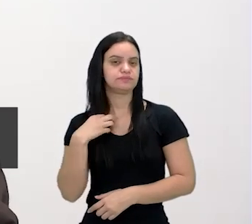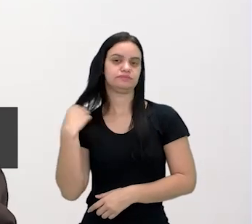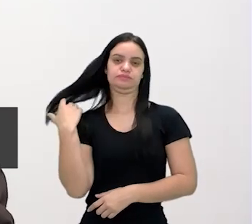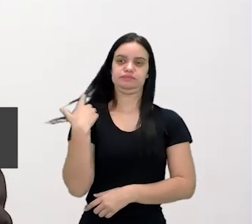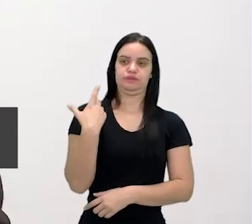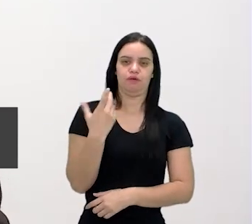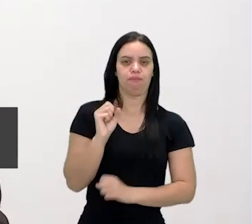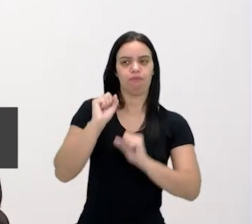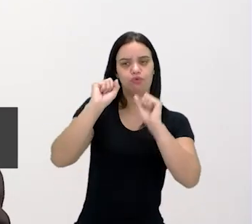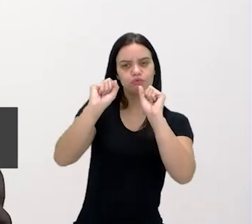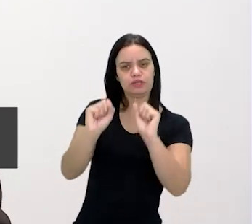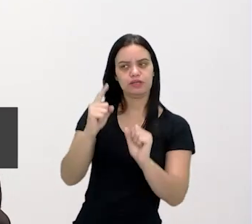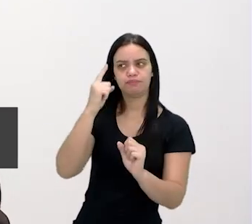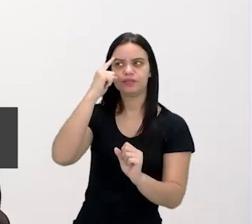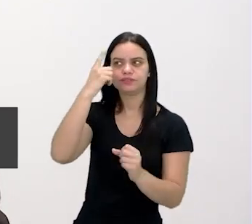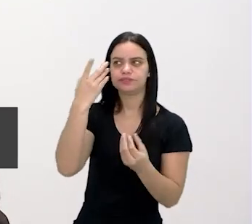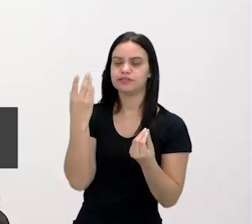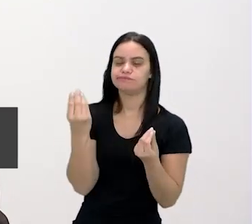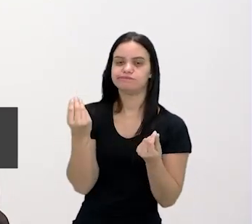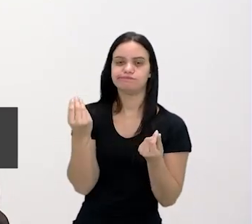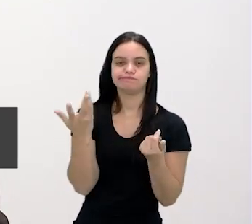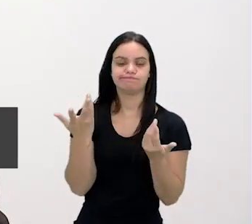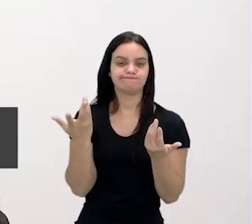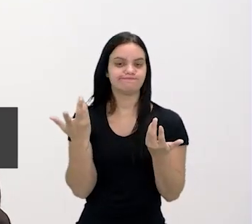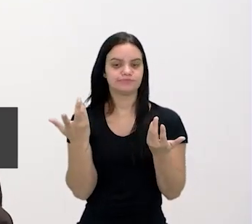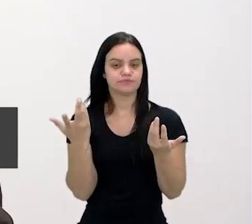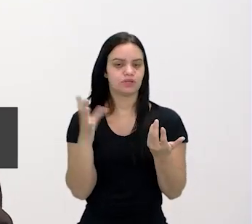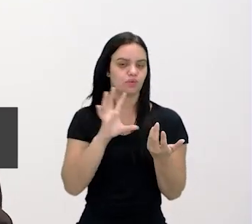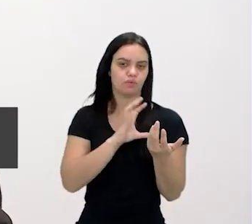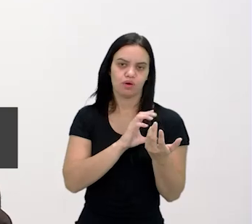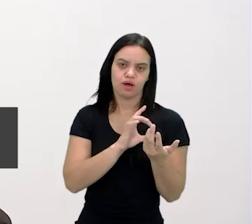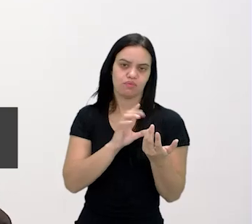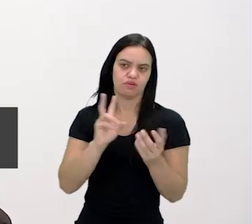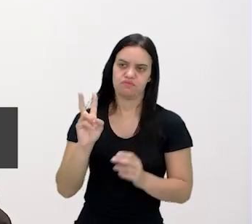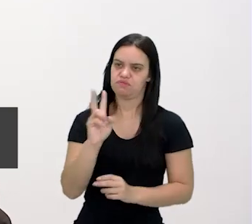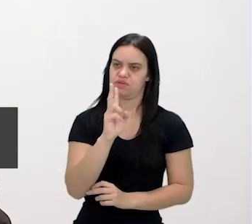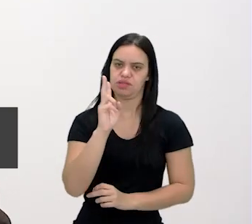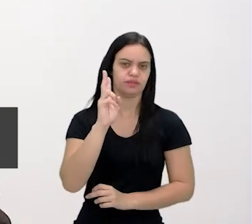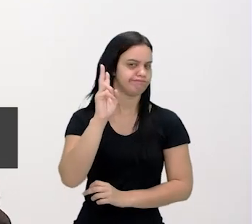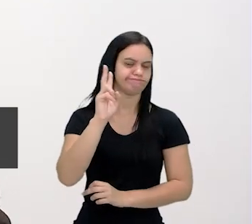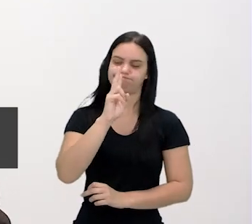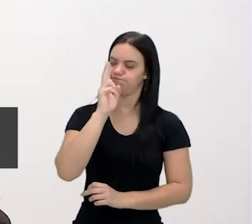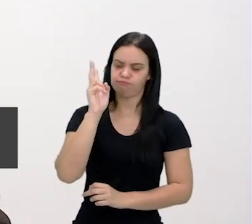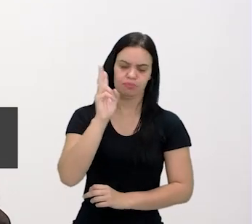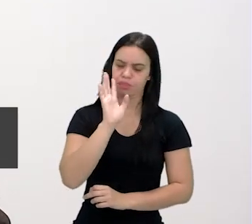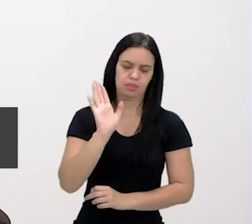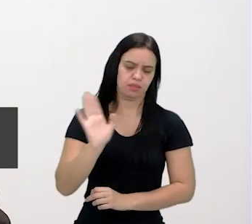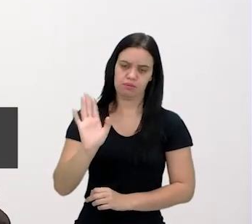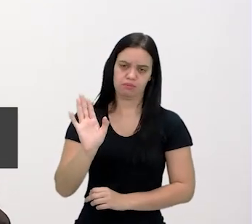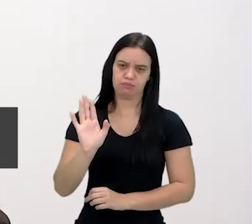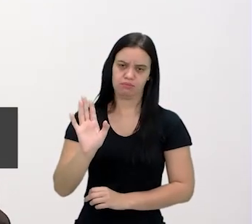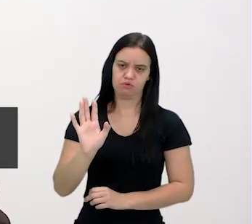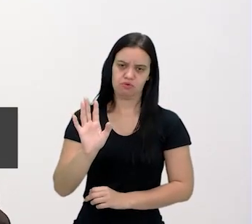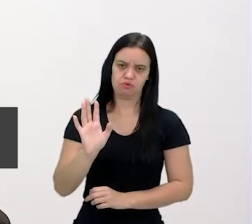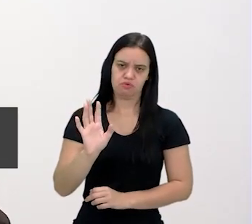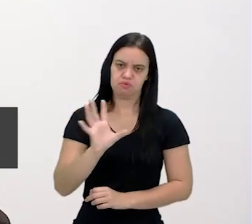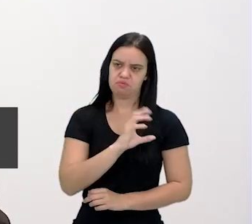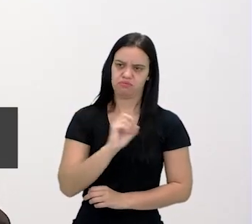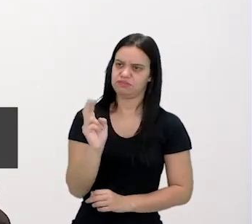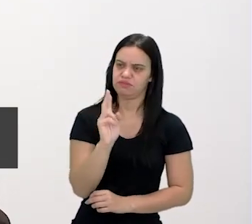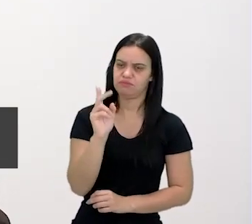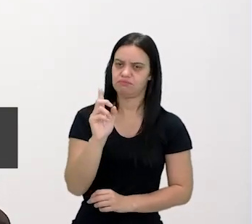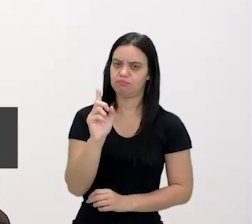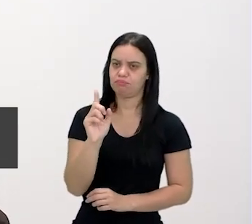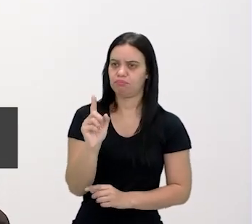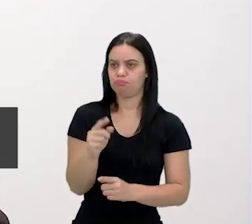gente poderia pensar de que o amor não venceu. O amor não teria vencido. Afinal